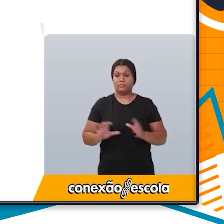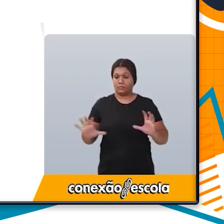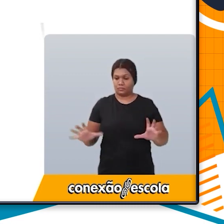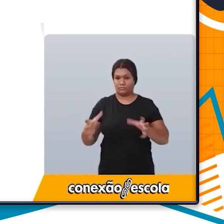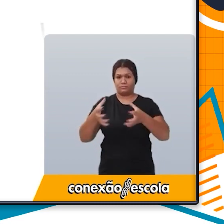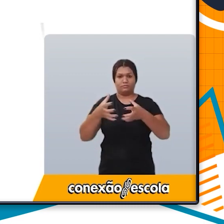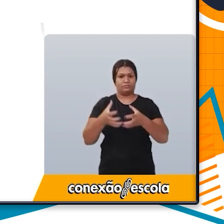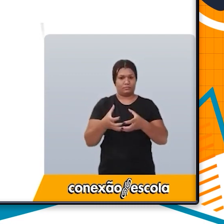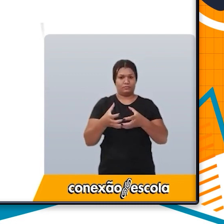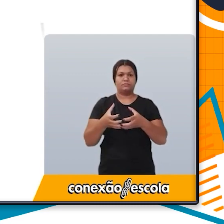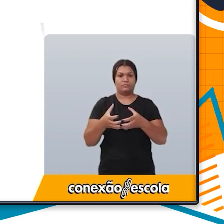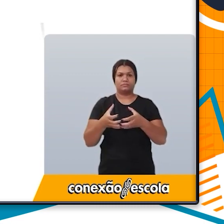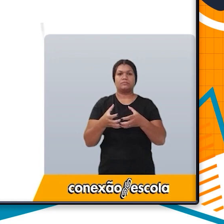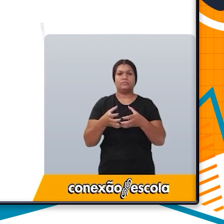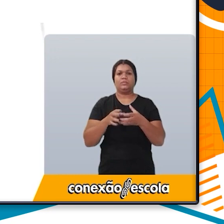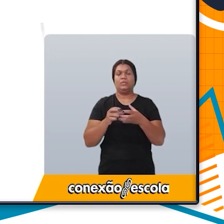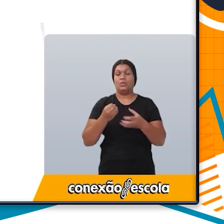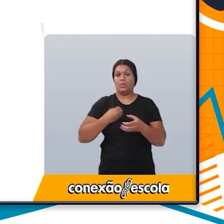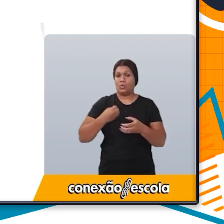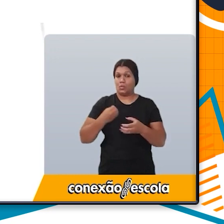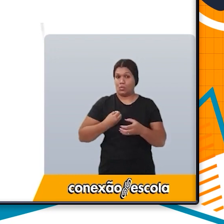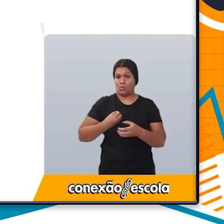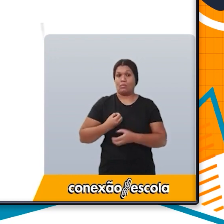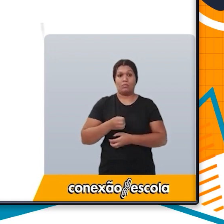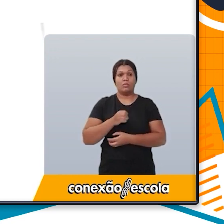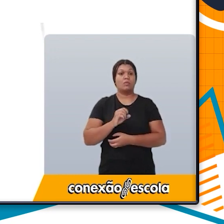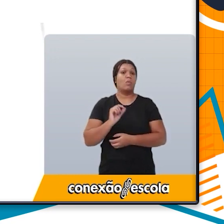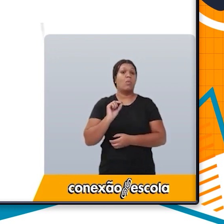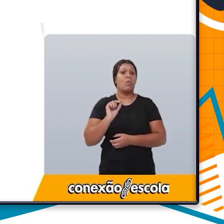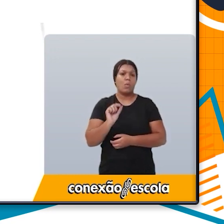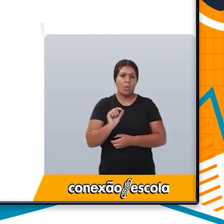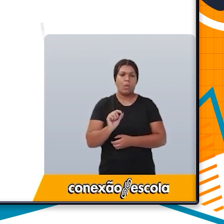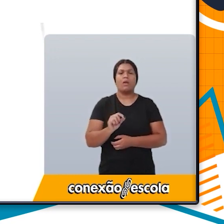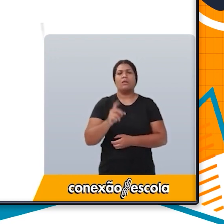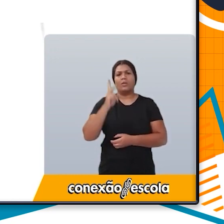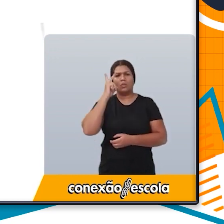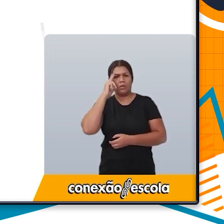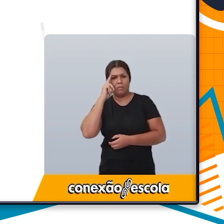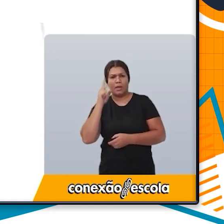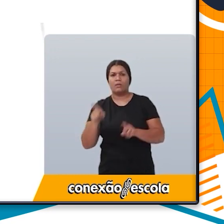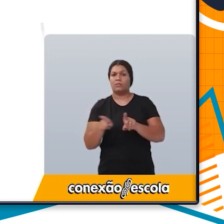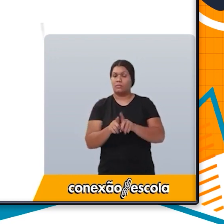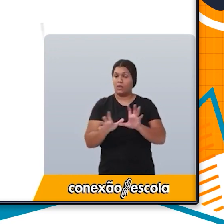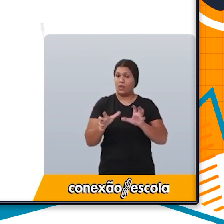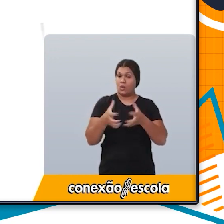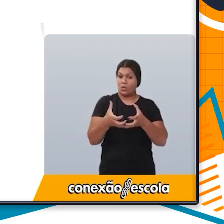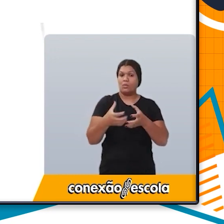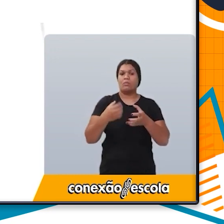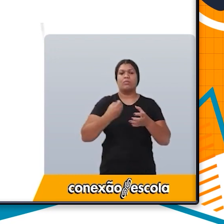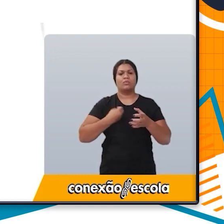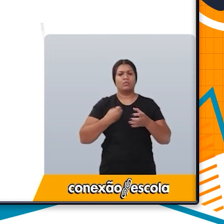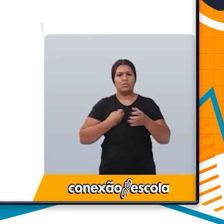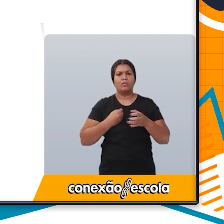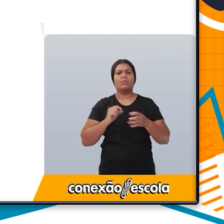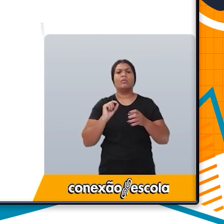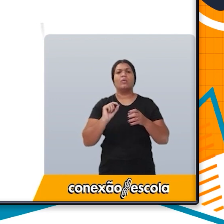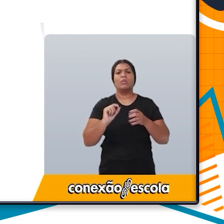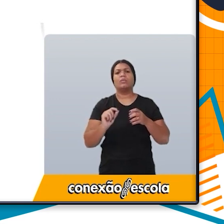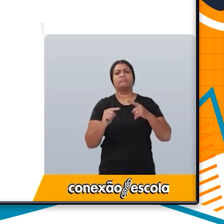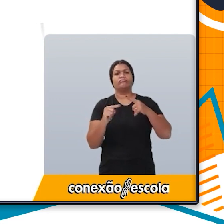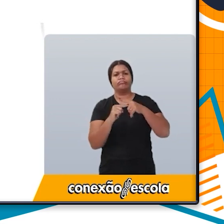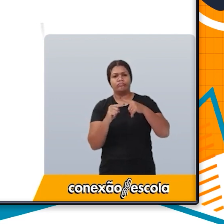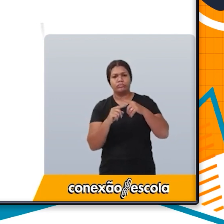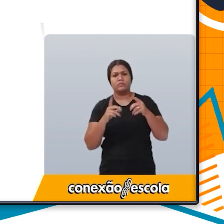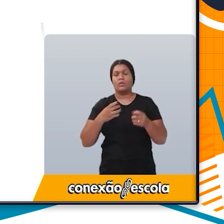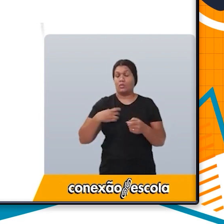Juntando o conjunto dos números racionais com o conjunto dos números irracionais, temos o conjunto dos números